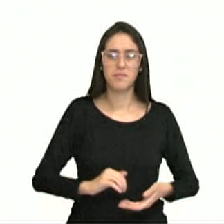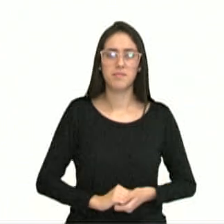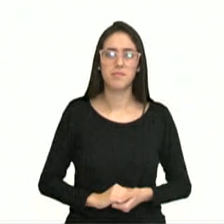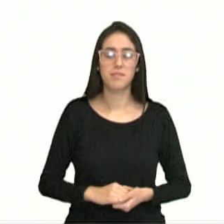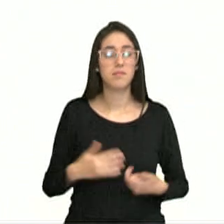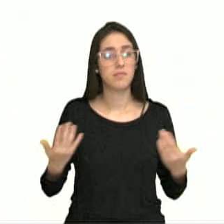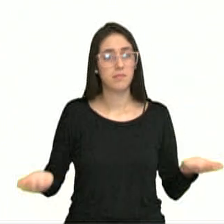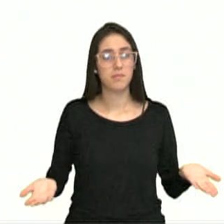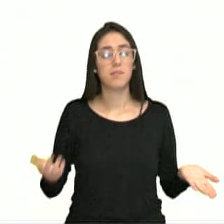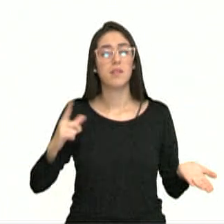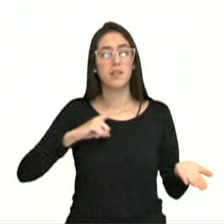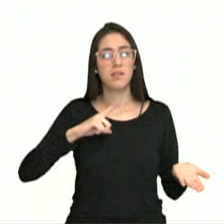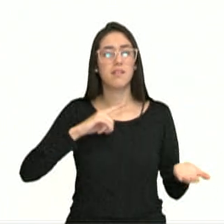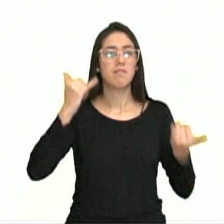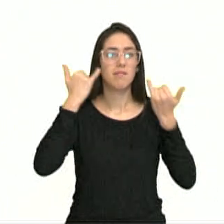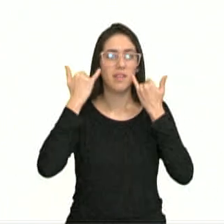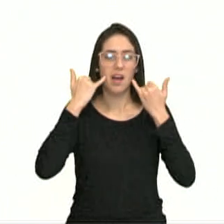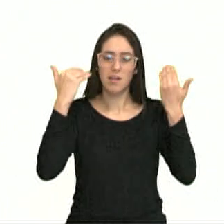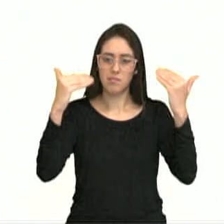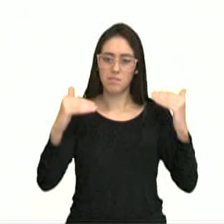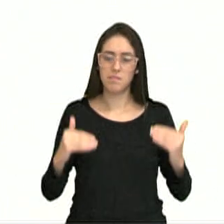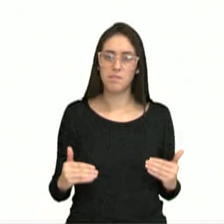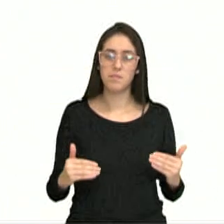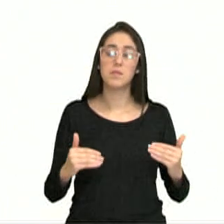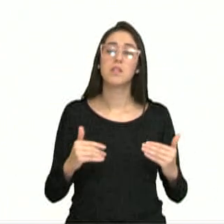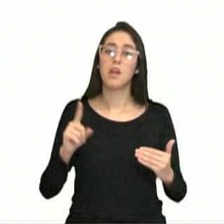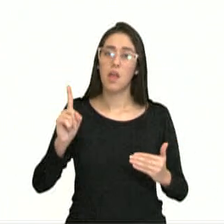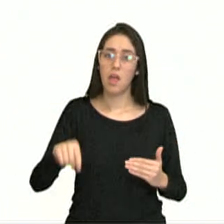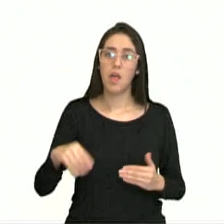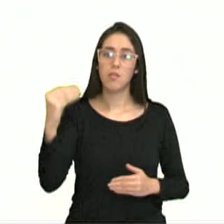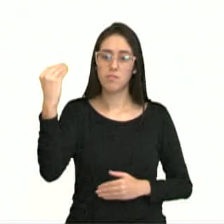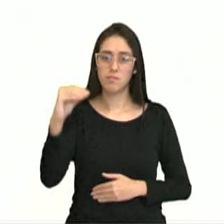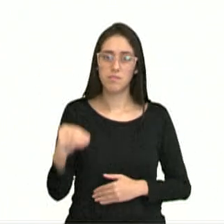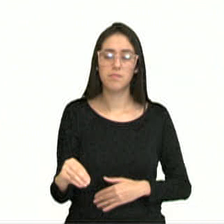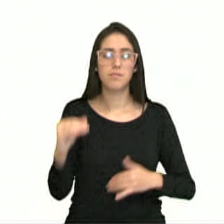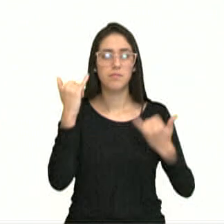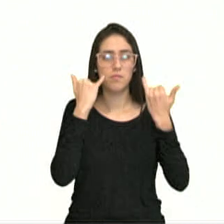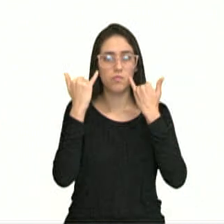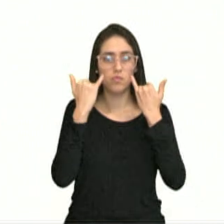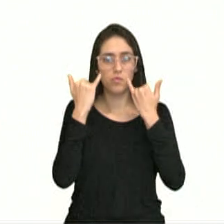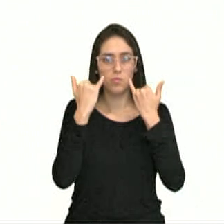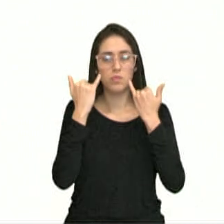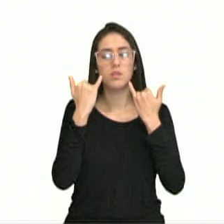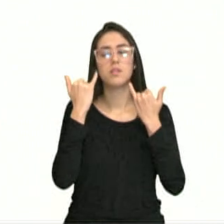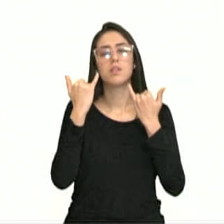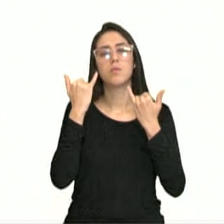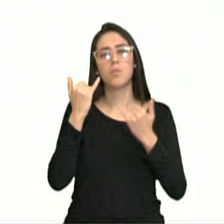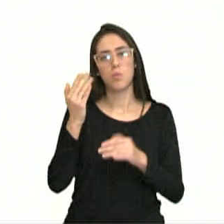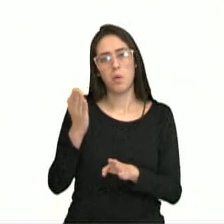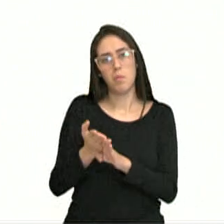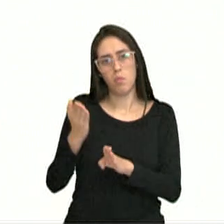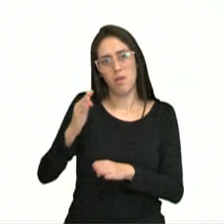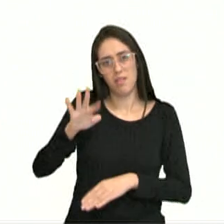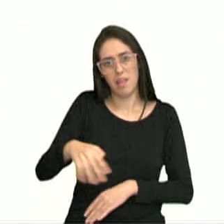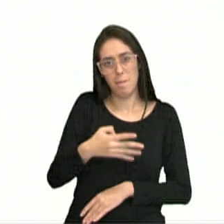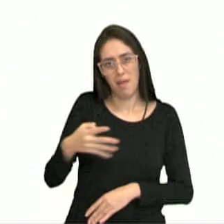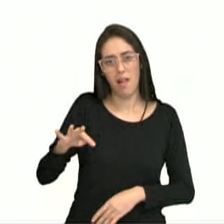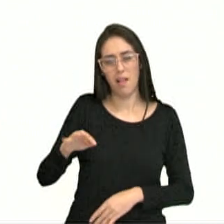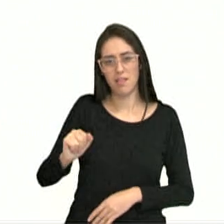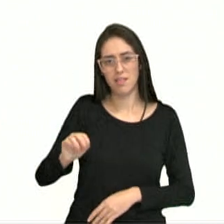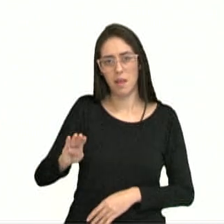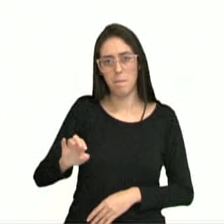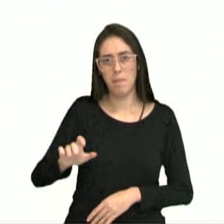tem a catalogação desses dados, elas são tabuladas através em tabelas, Aí